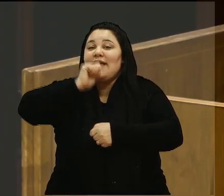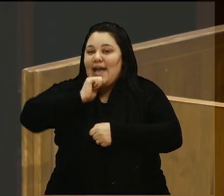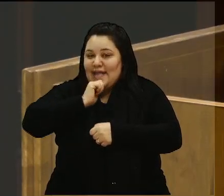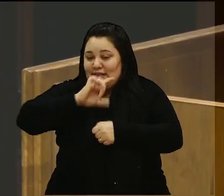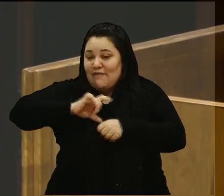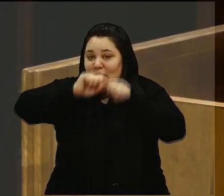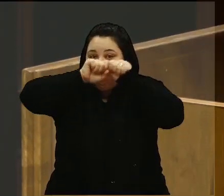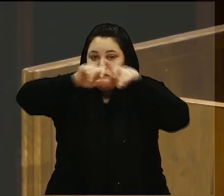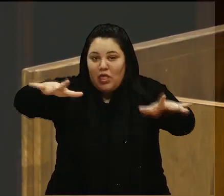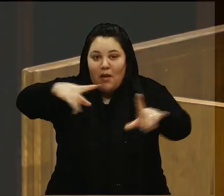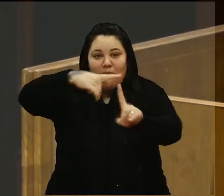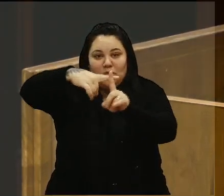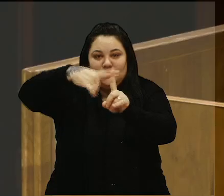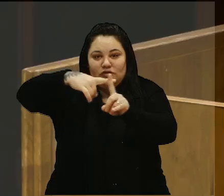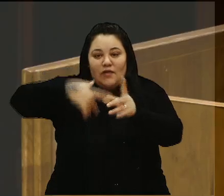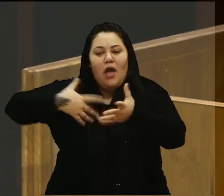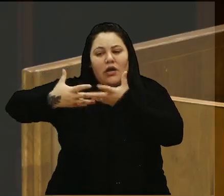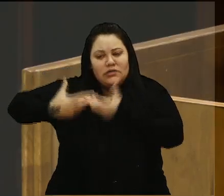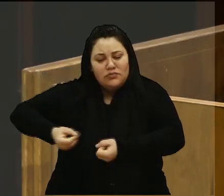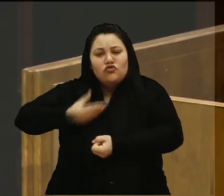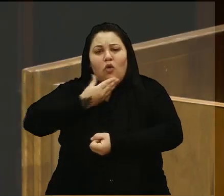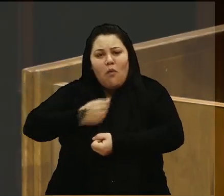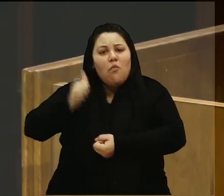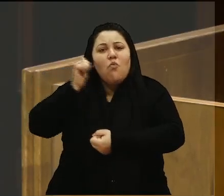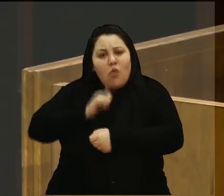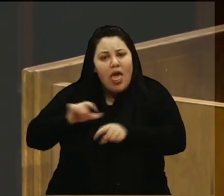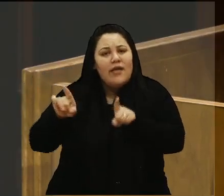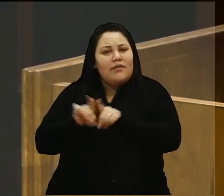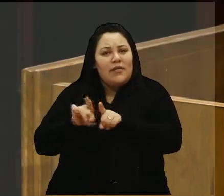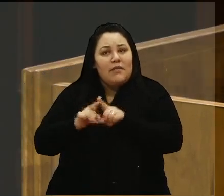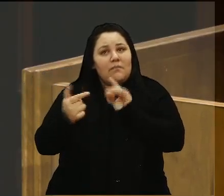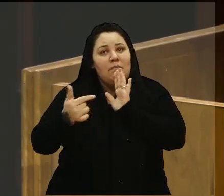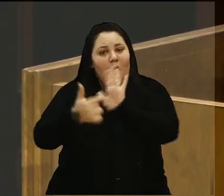recebi por parte de homens e mulheres. Isso mostra que esse